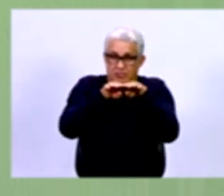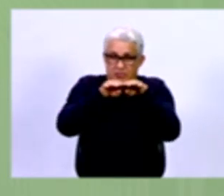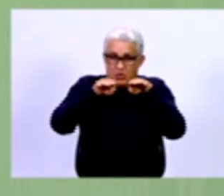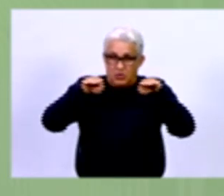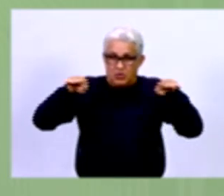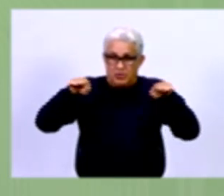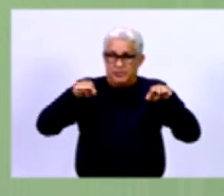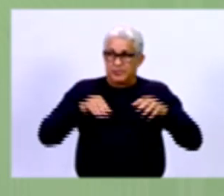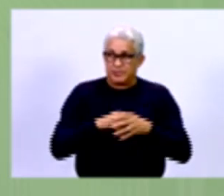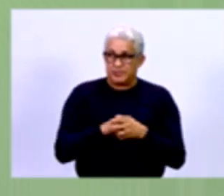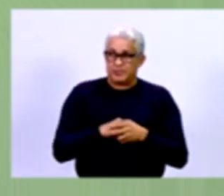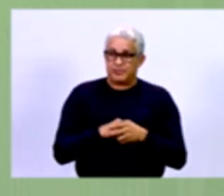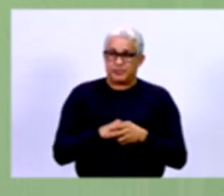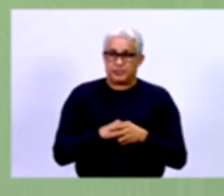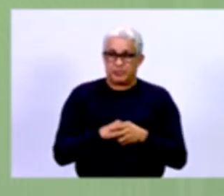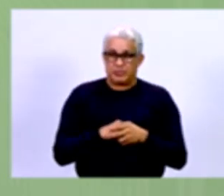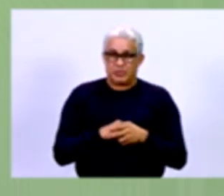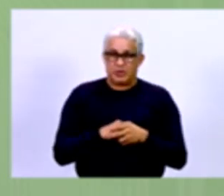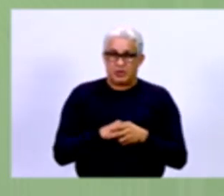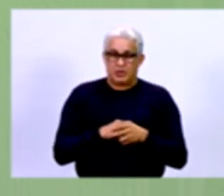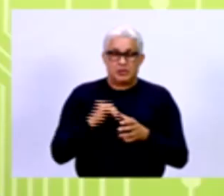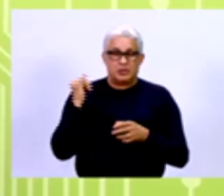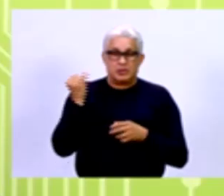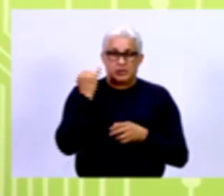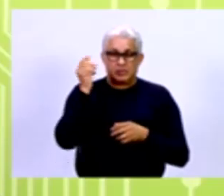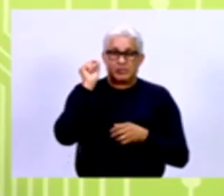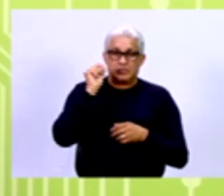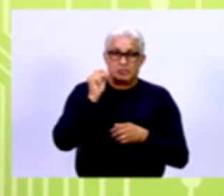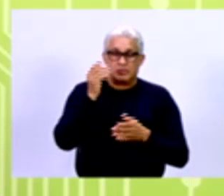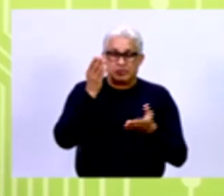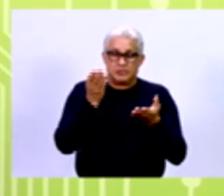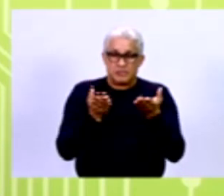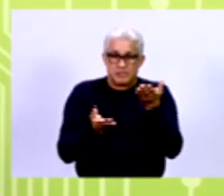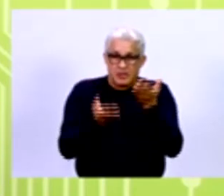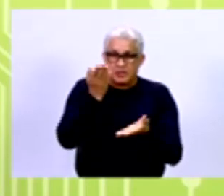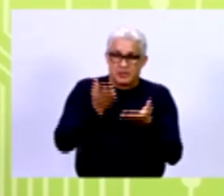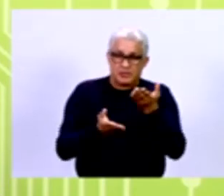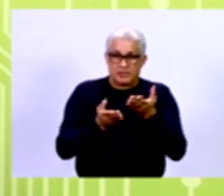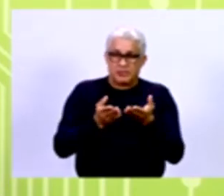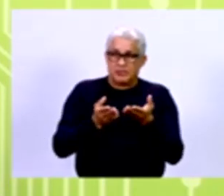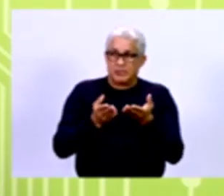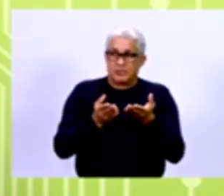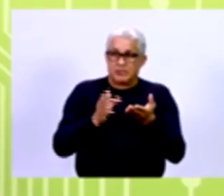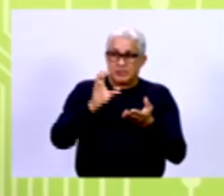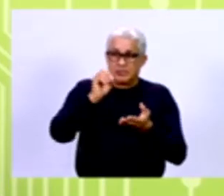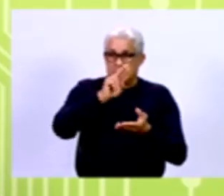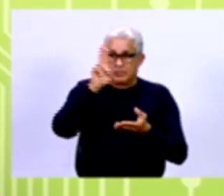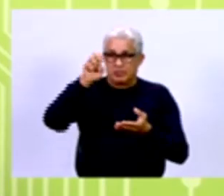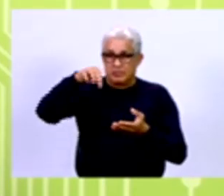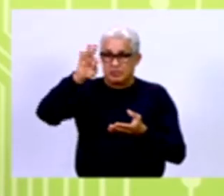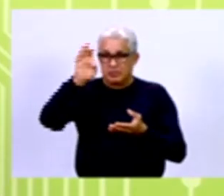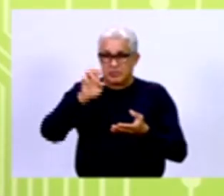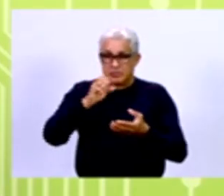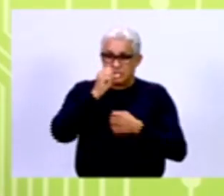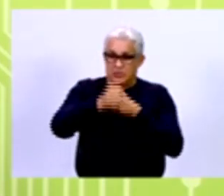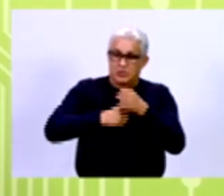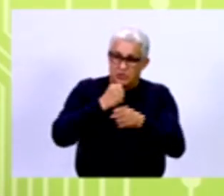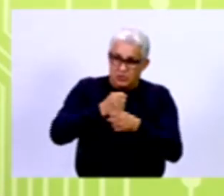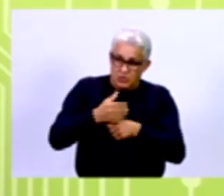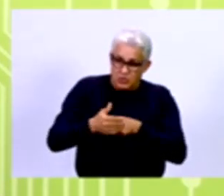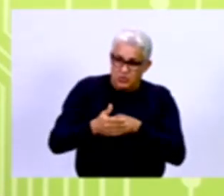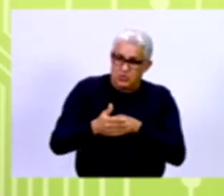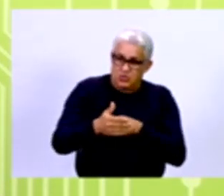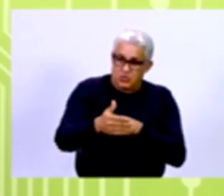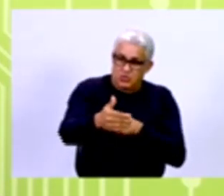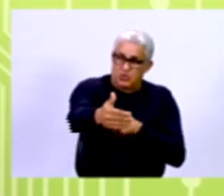teve. Então, o importante é a balança de transações correntes que o país efetua ao longo do ano, ao